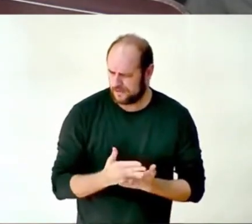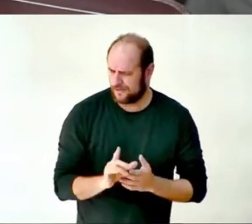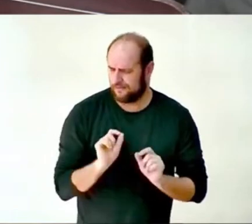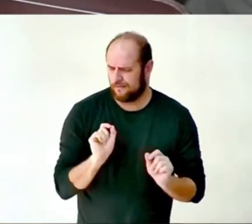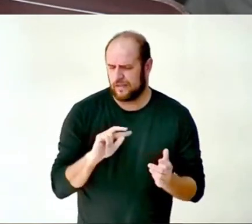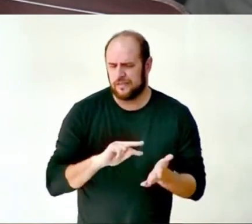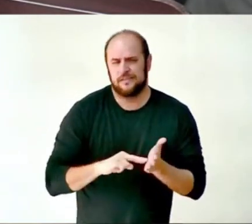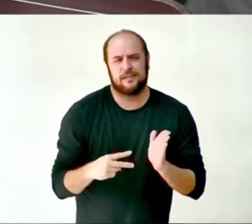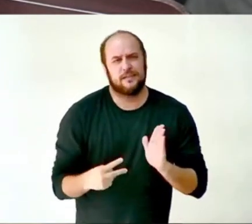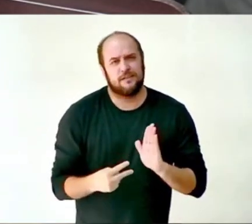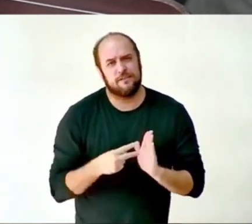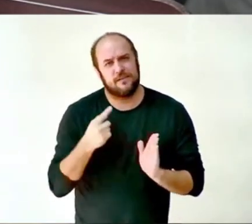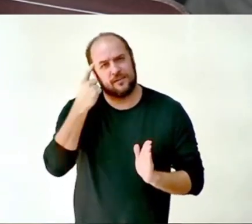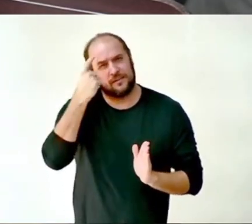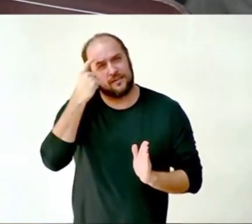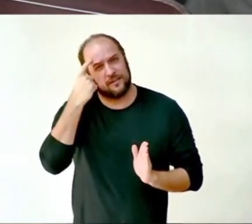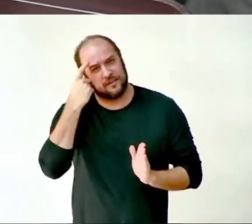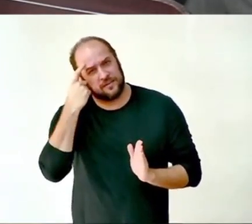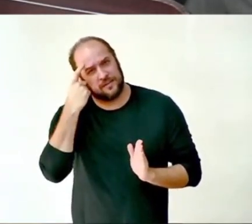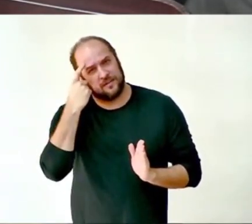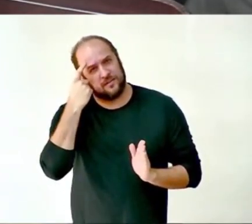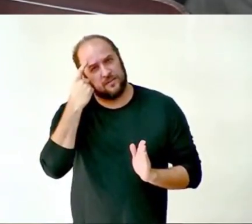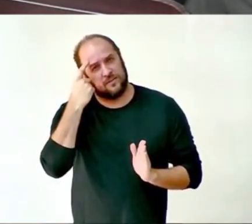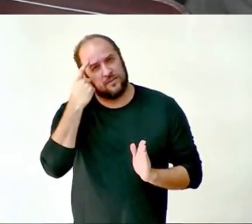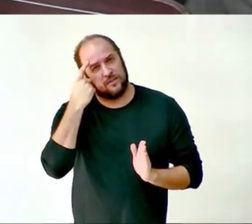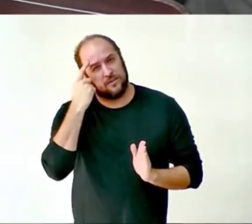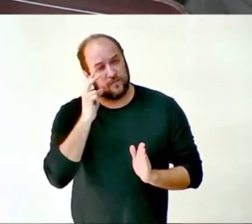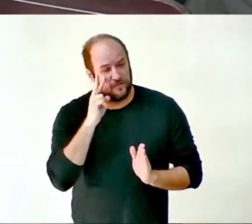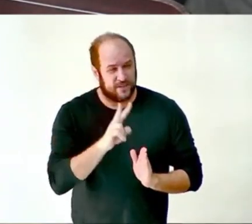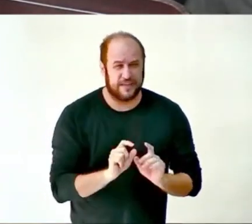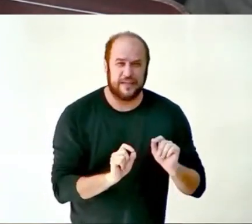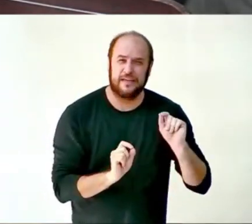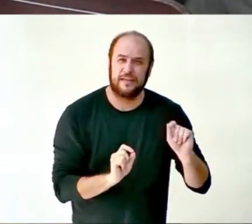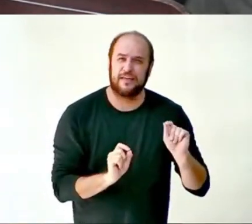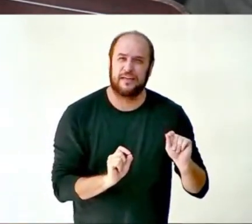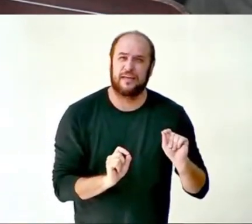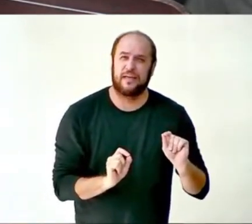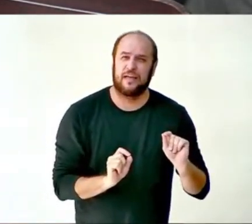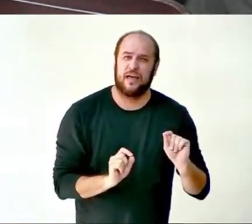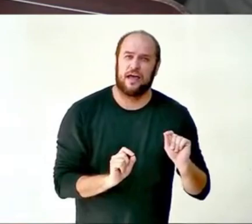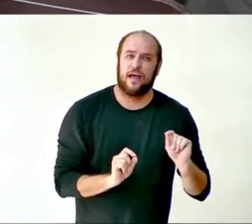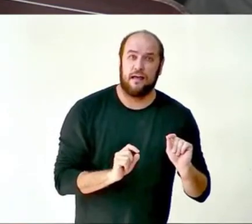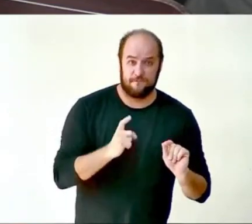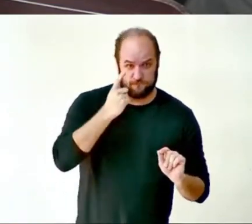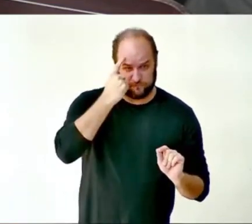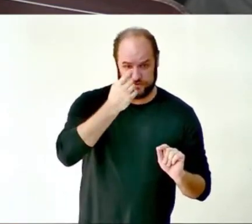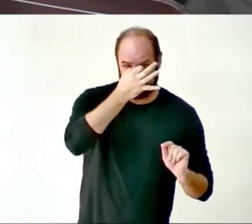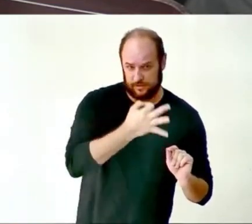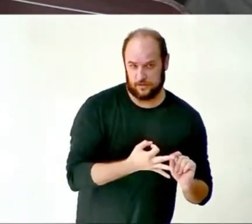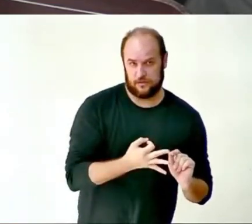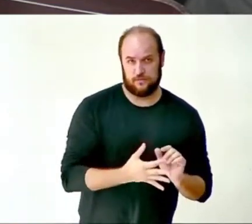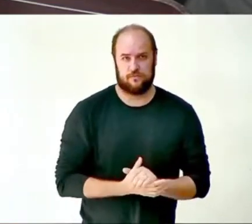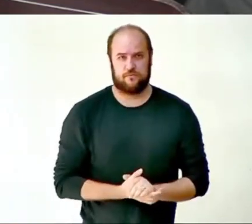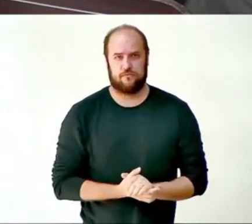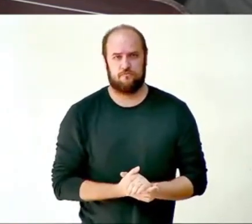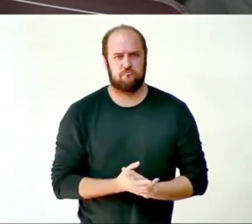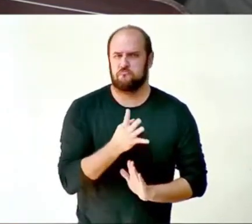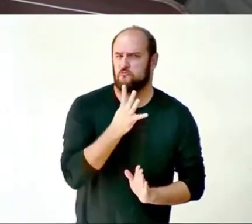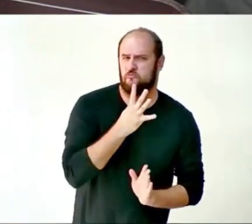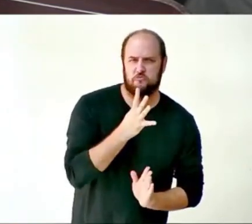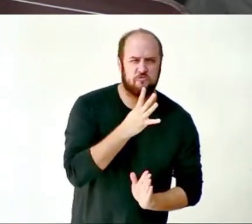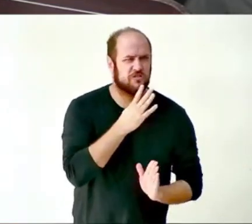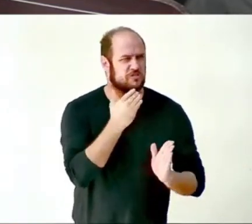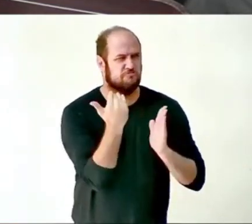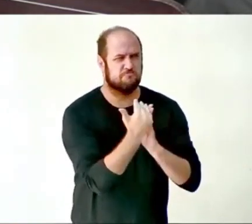sensatez a partir do que não é sensatez. O que não é sensatez? A ignorância acerca dos desígnios